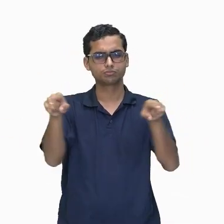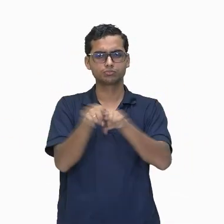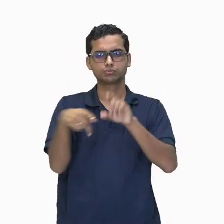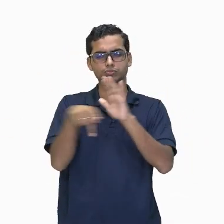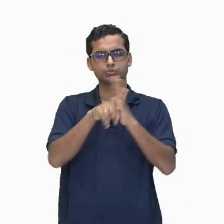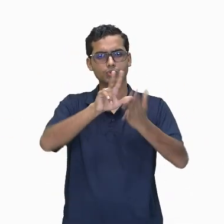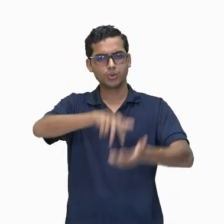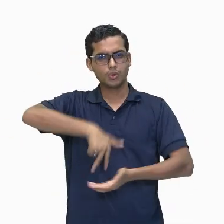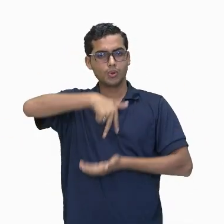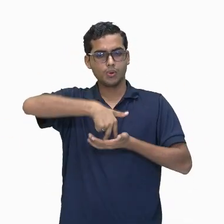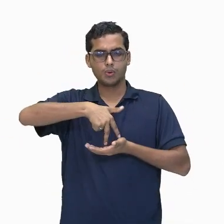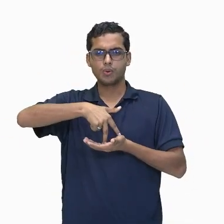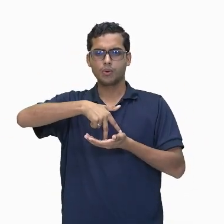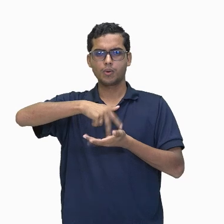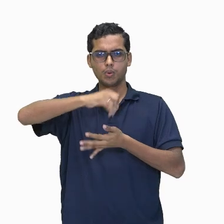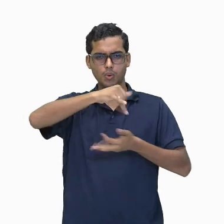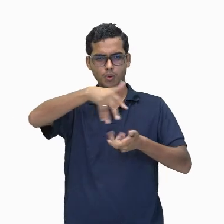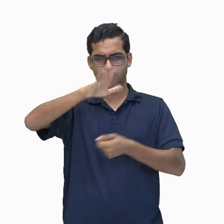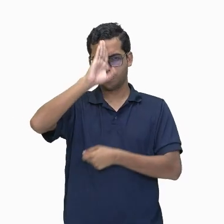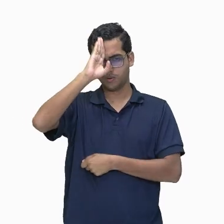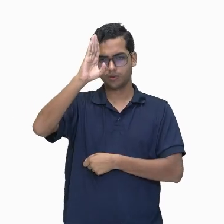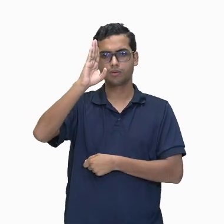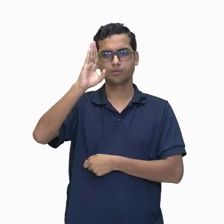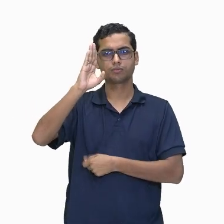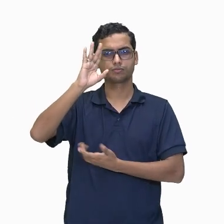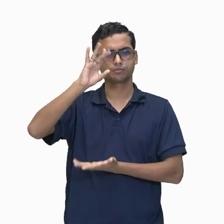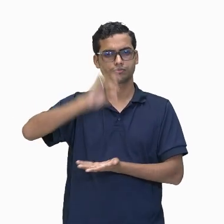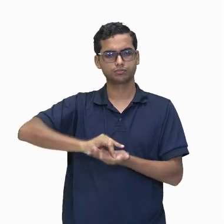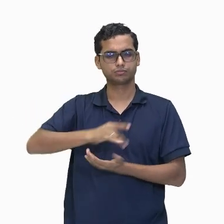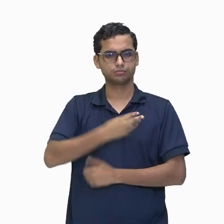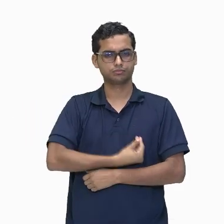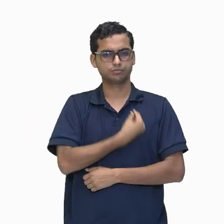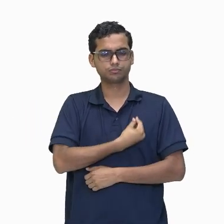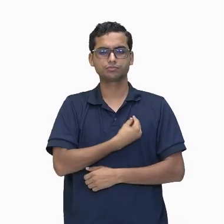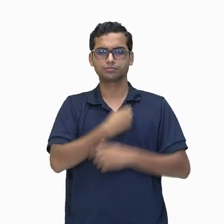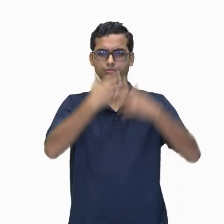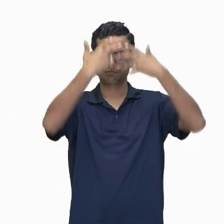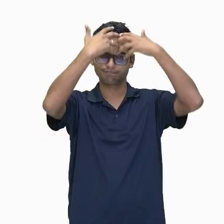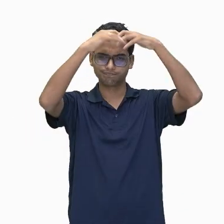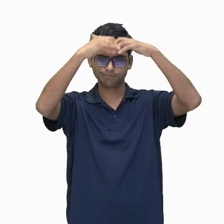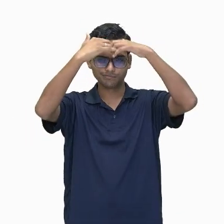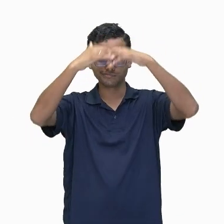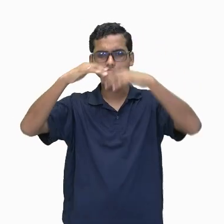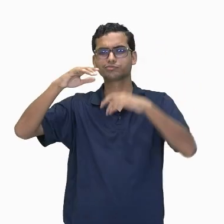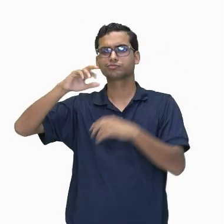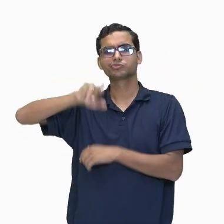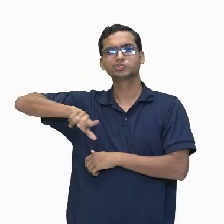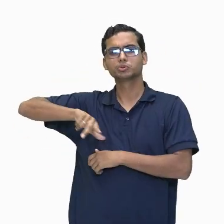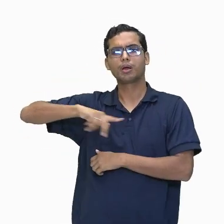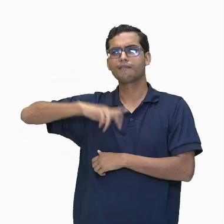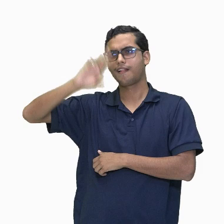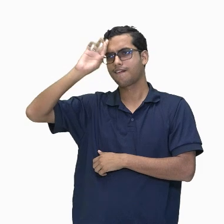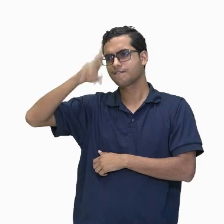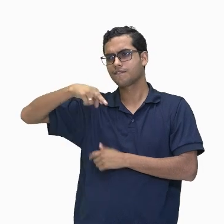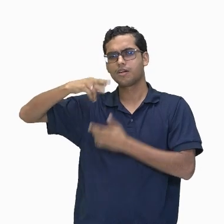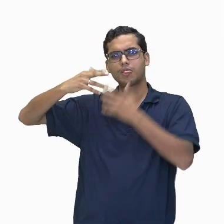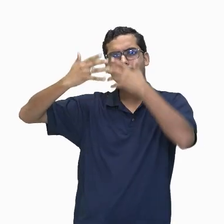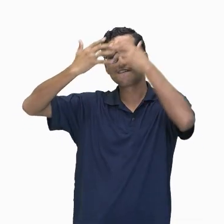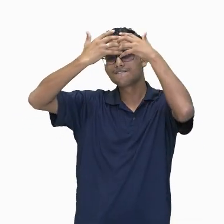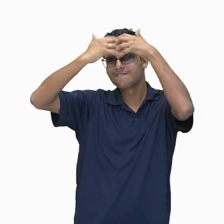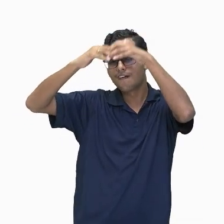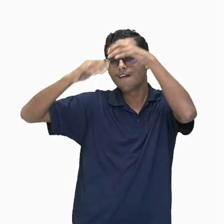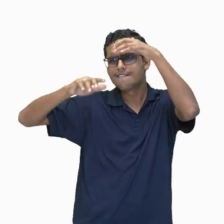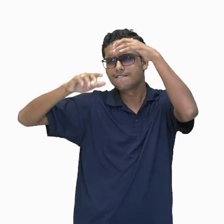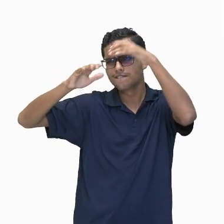está forte nesse período. O homem vive pela razão e não pela fé. Assim, o arcadismo dá lugar à